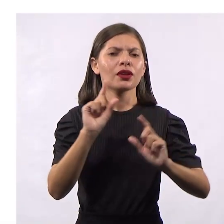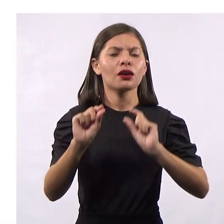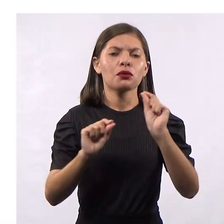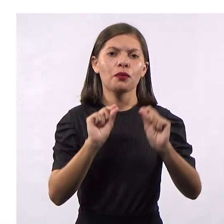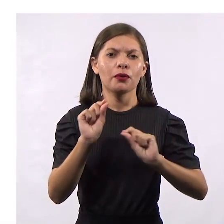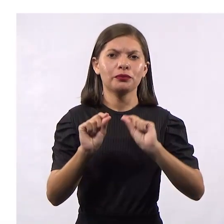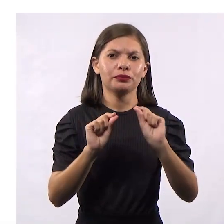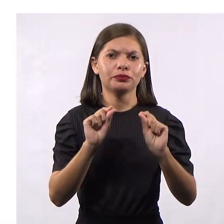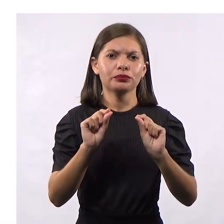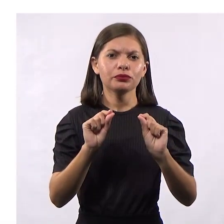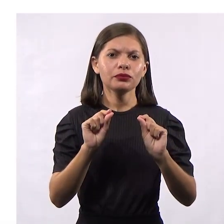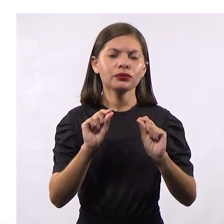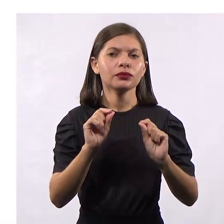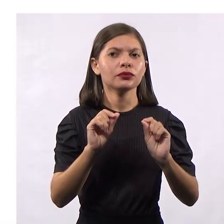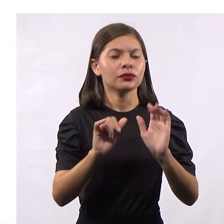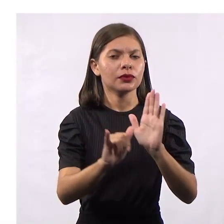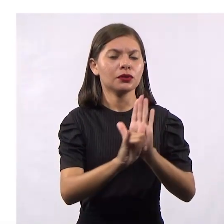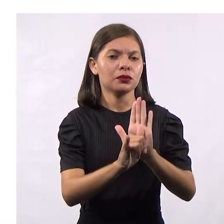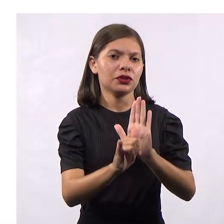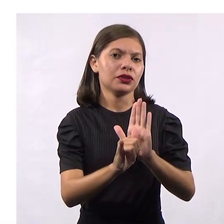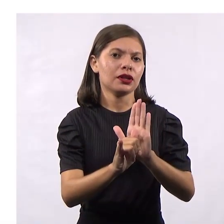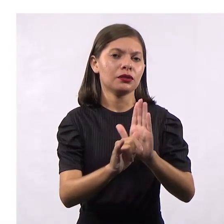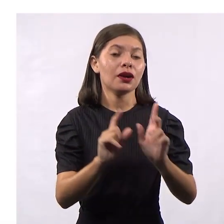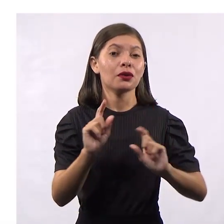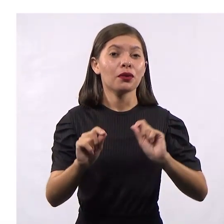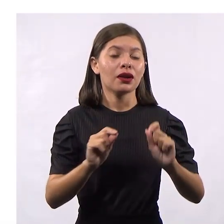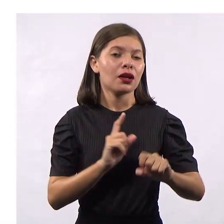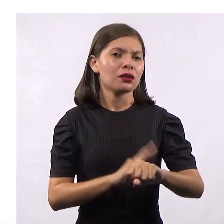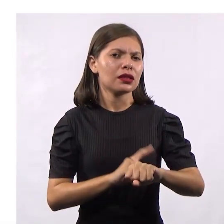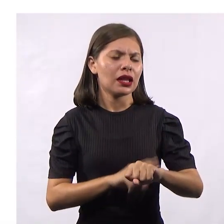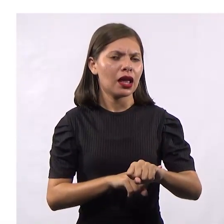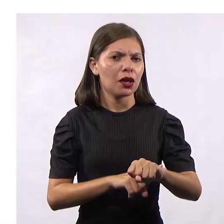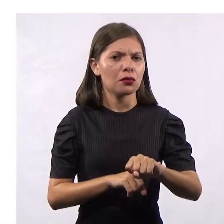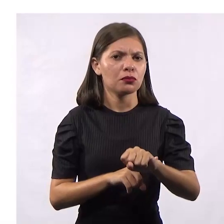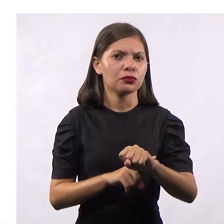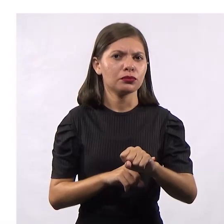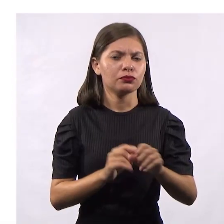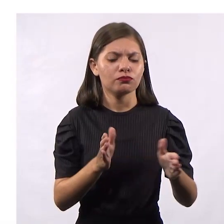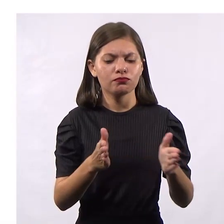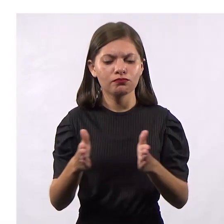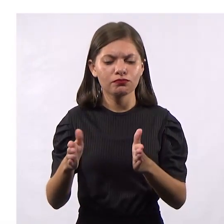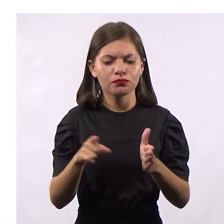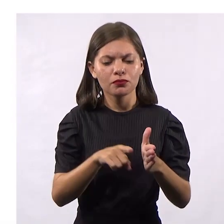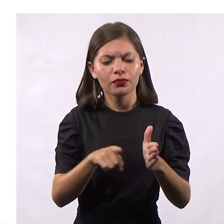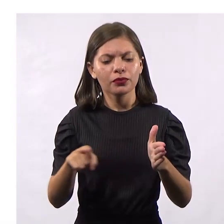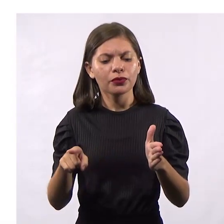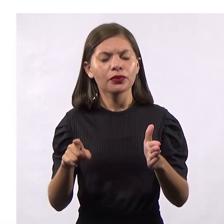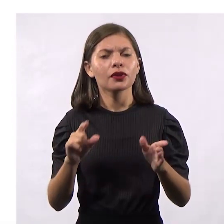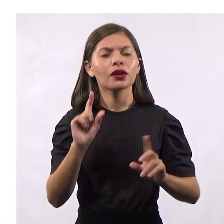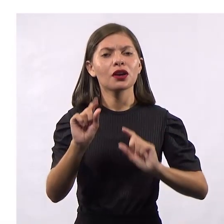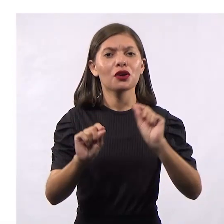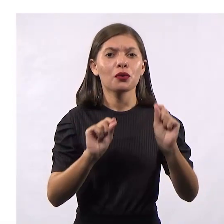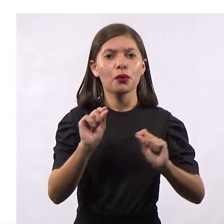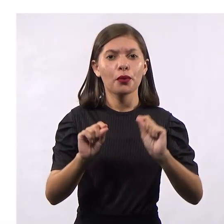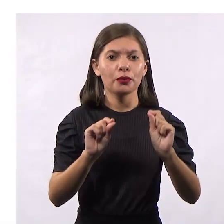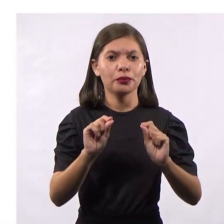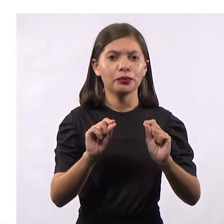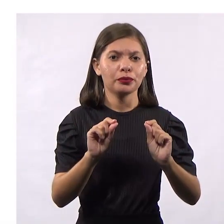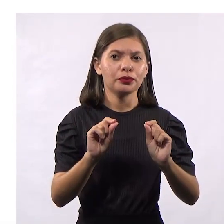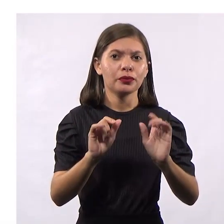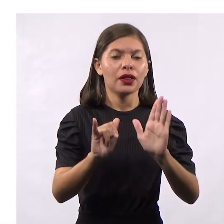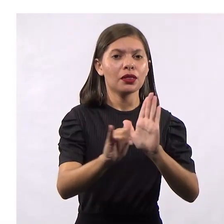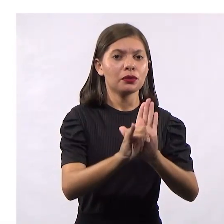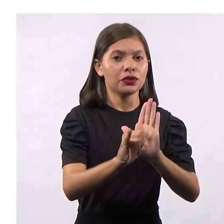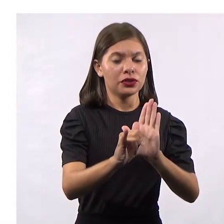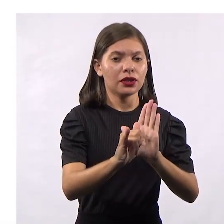duração? É a duração prevista no edital. Então, agora o prazo de duração dos contratos estará previsto